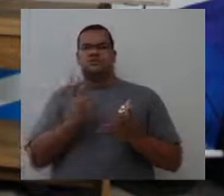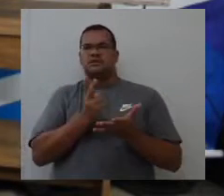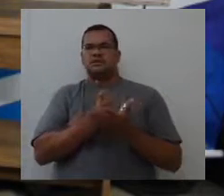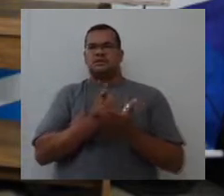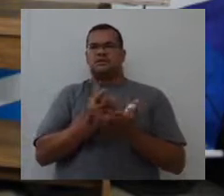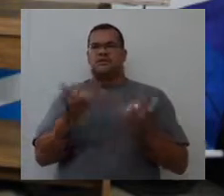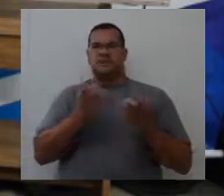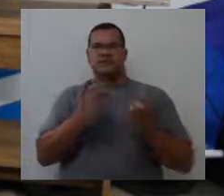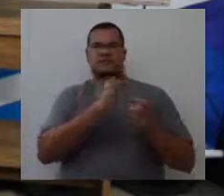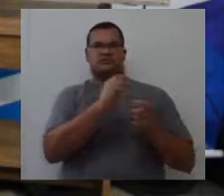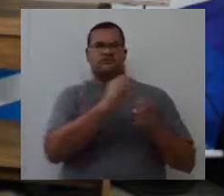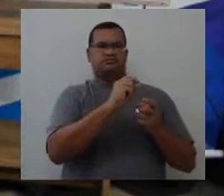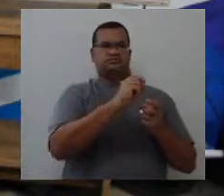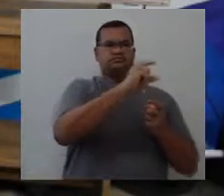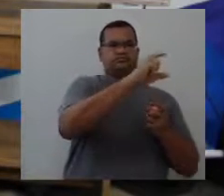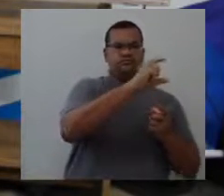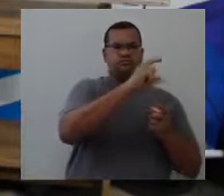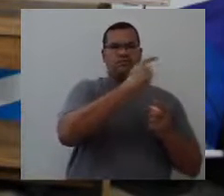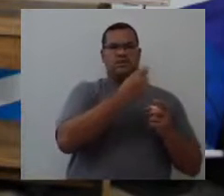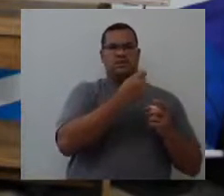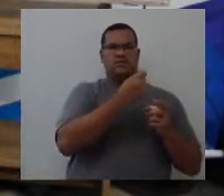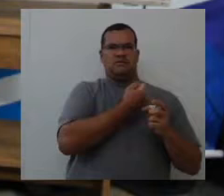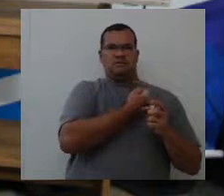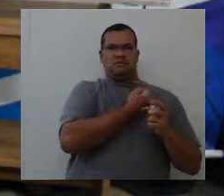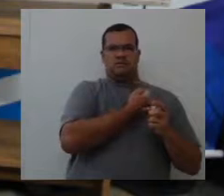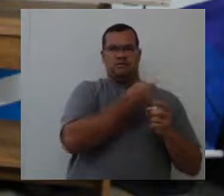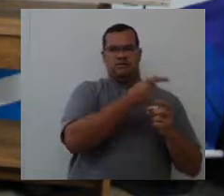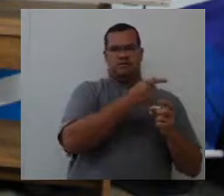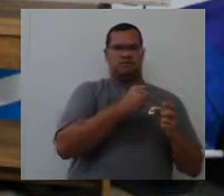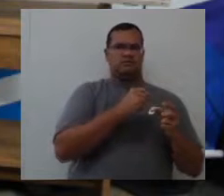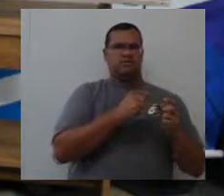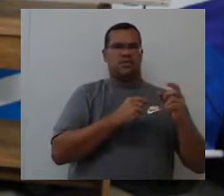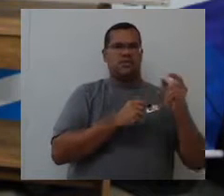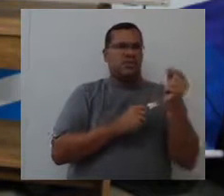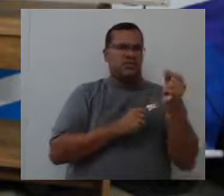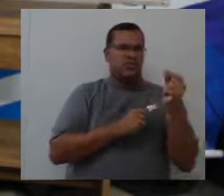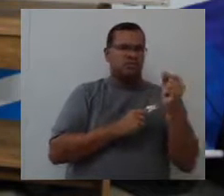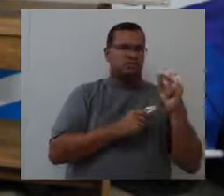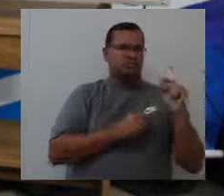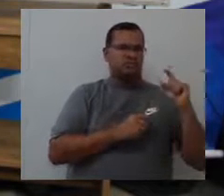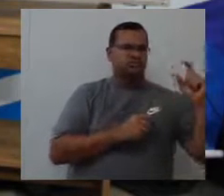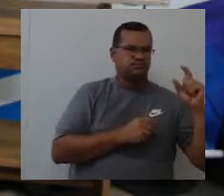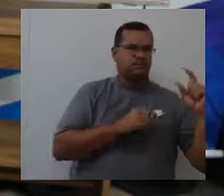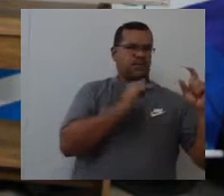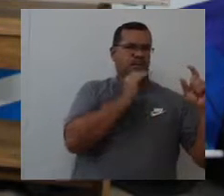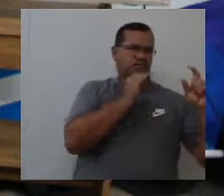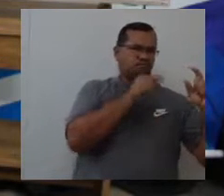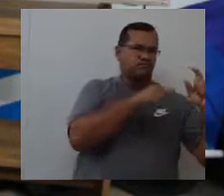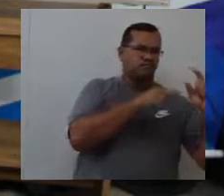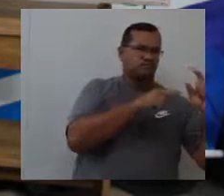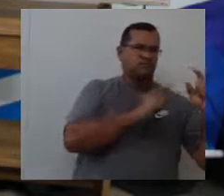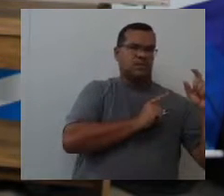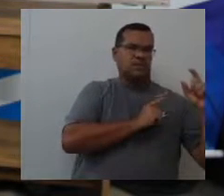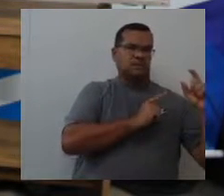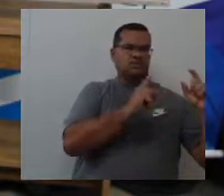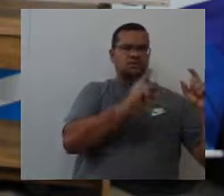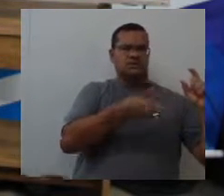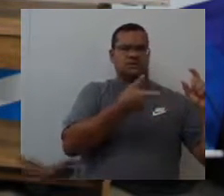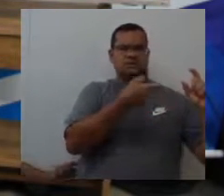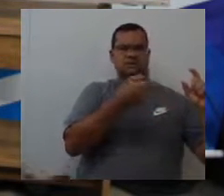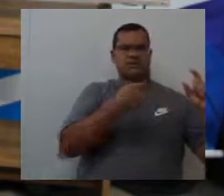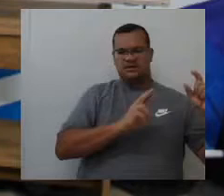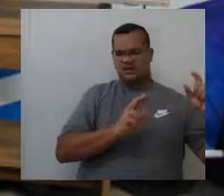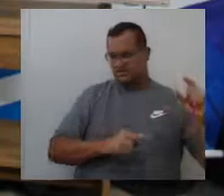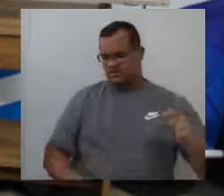que eu quero dar um aumento em relação ao preço de um produto, por exemplo, esse produto, suponha que ele custasse